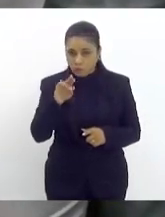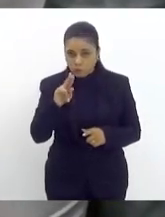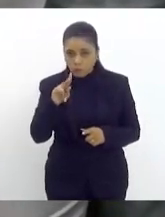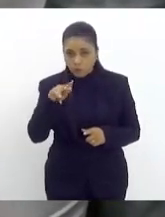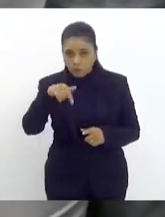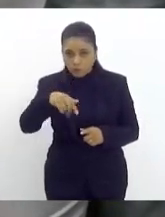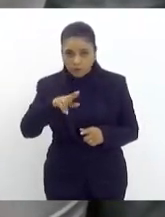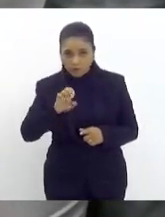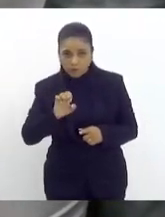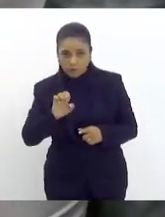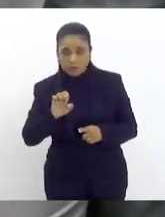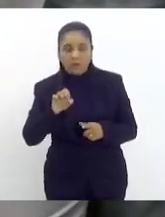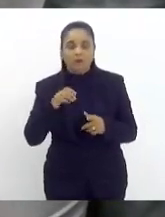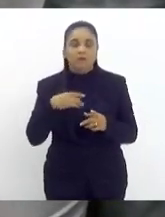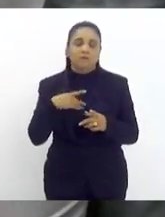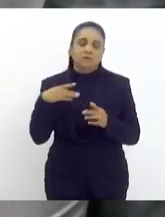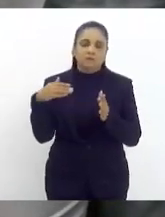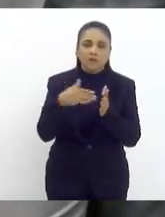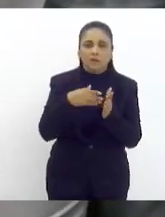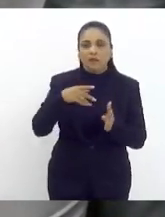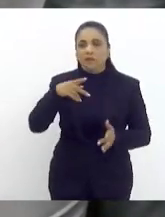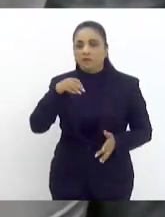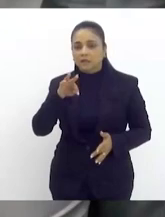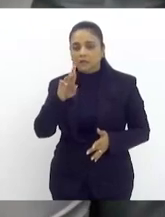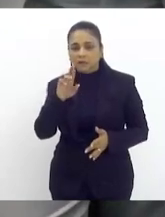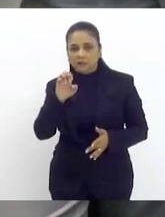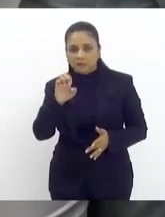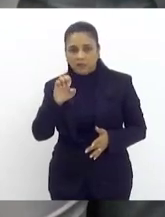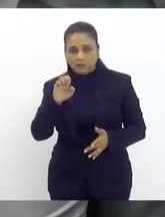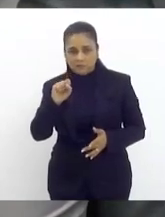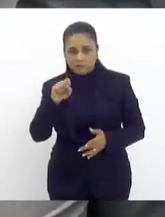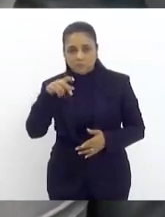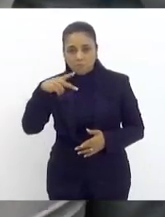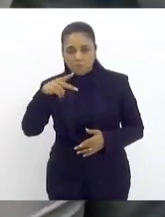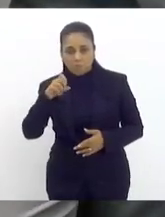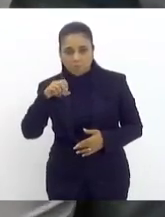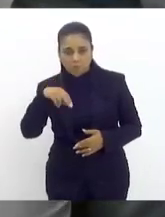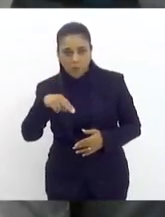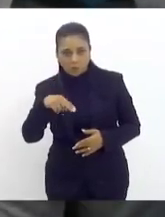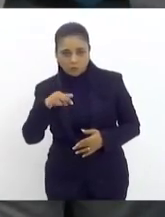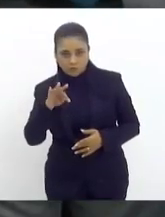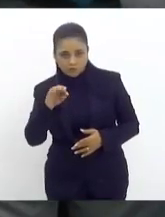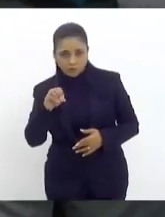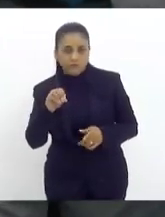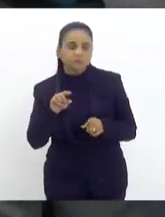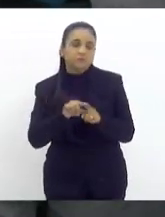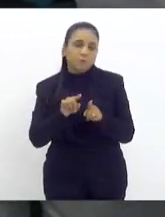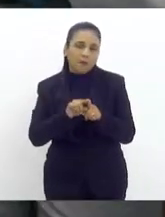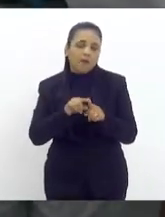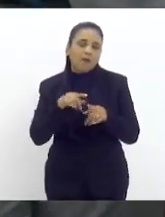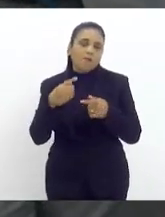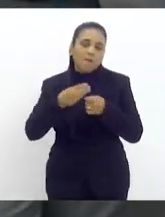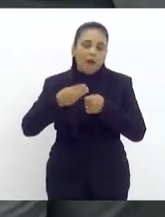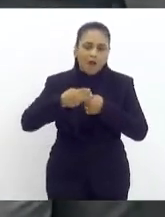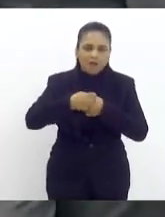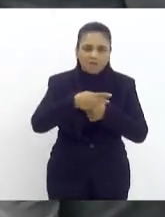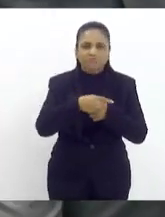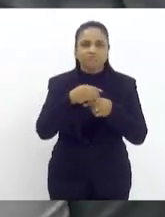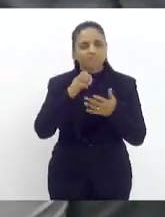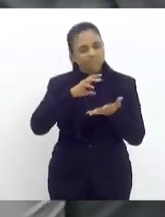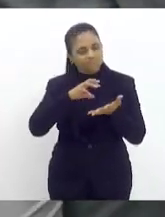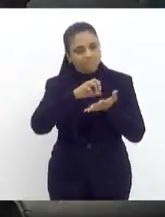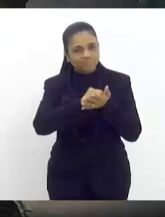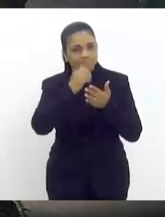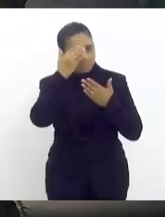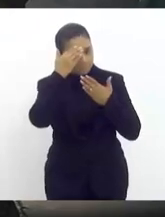à população ali de Três Fontes para poder atender na totalidade daquele bairro. Então, fica aqui registrado o agradecimento aqui a